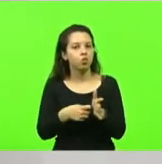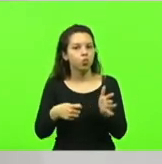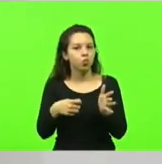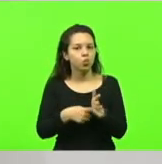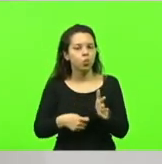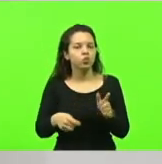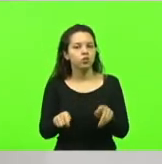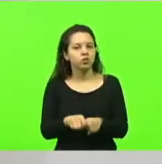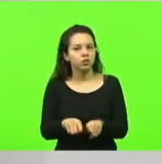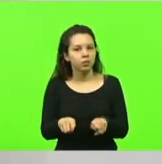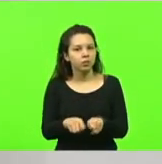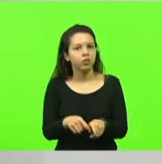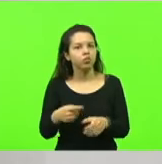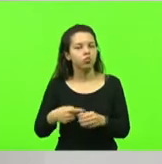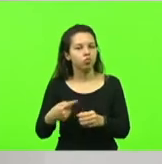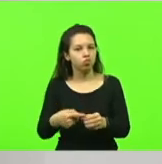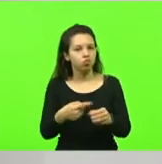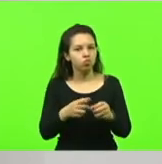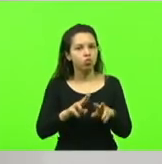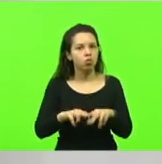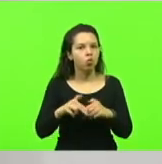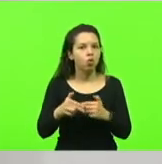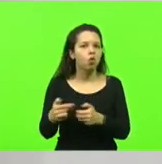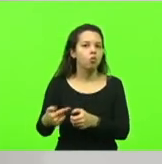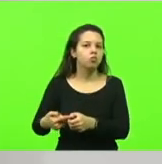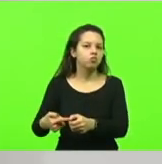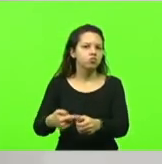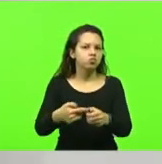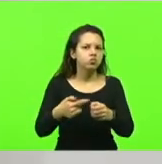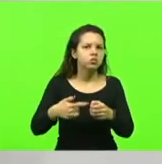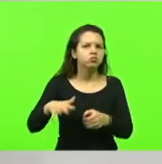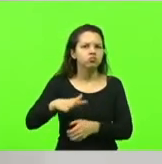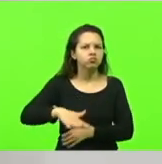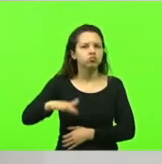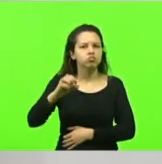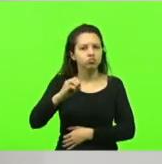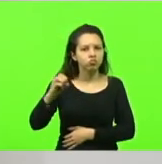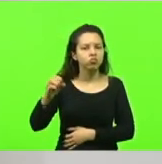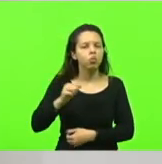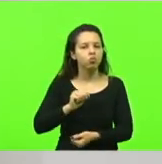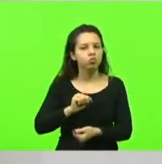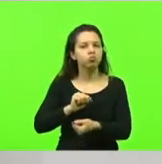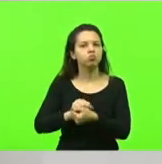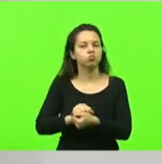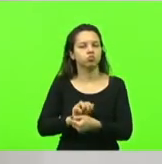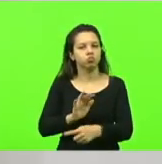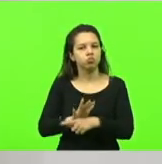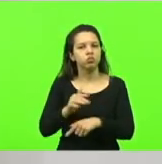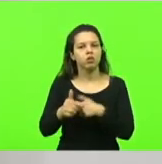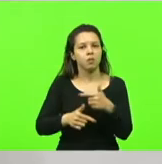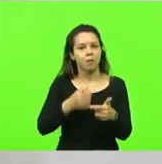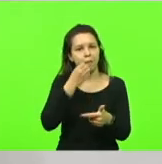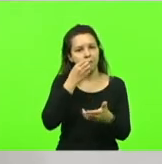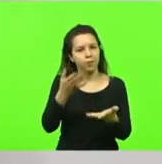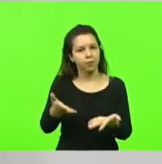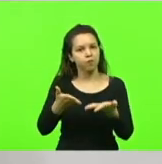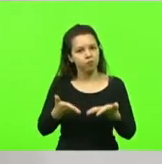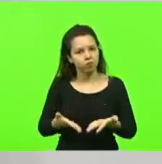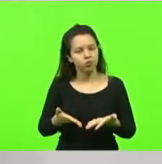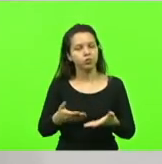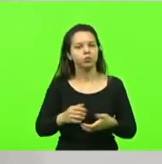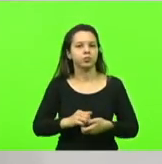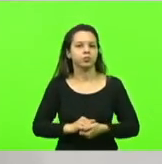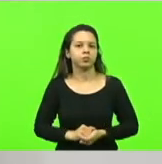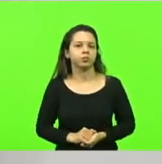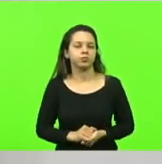municipalista, portanto, município da região oeste. Com certeza, conto conosco no trabalho. Seja bem-vindo mais uma vez a esta casa.